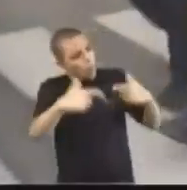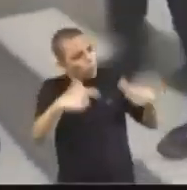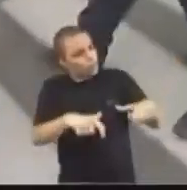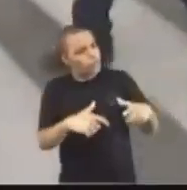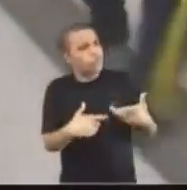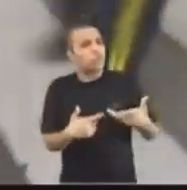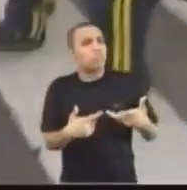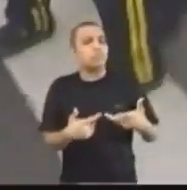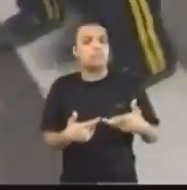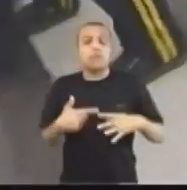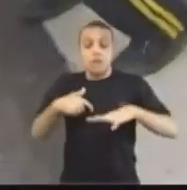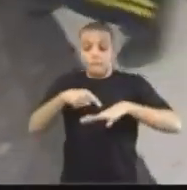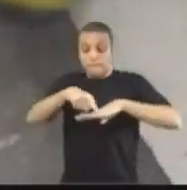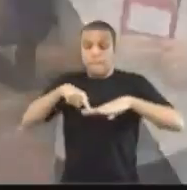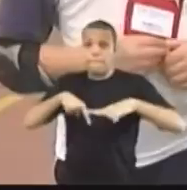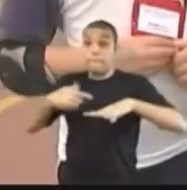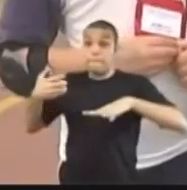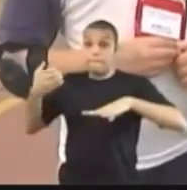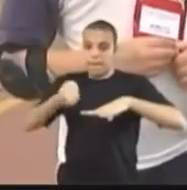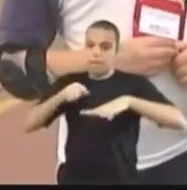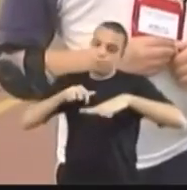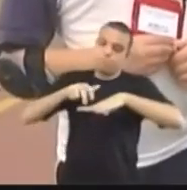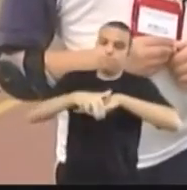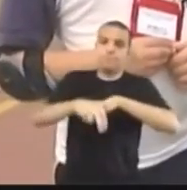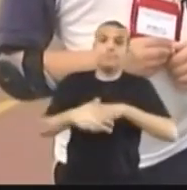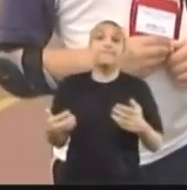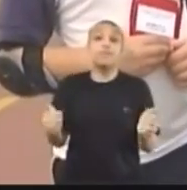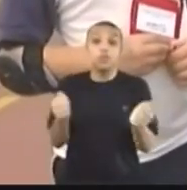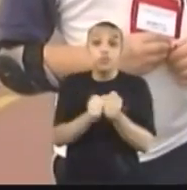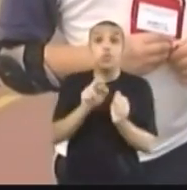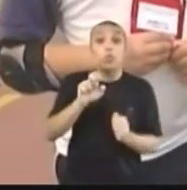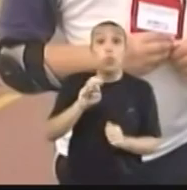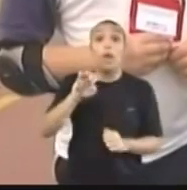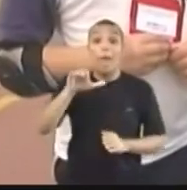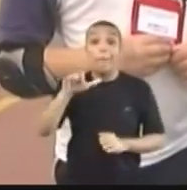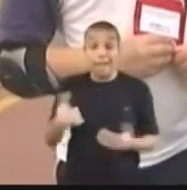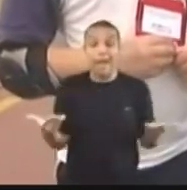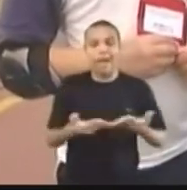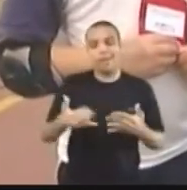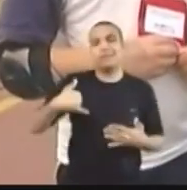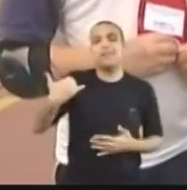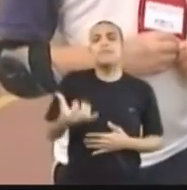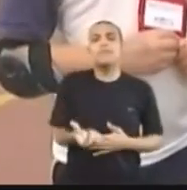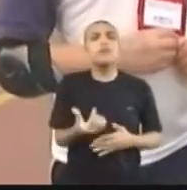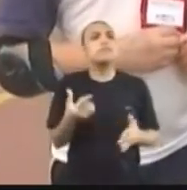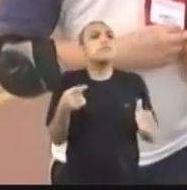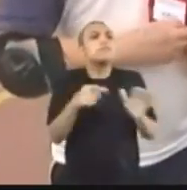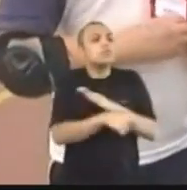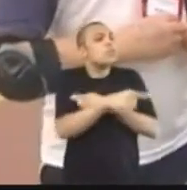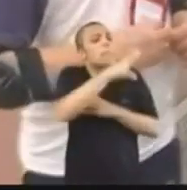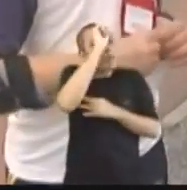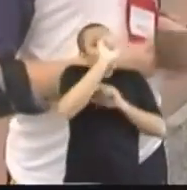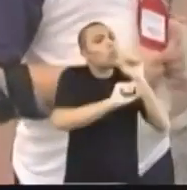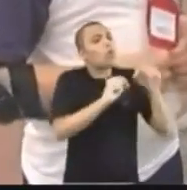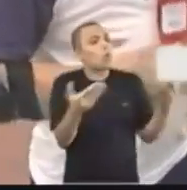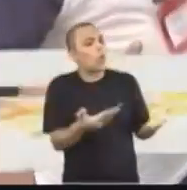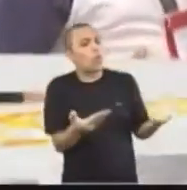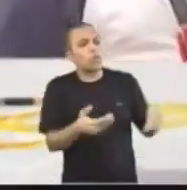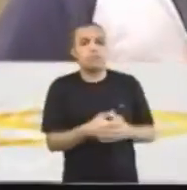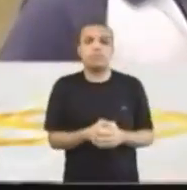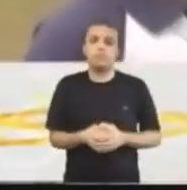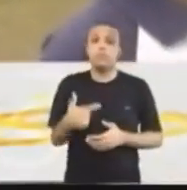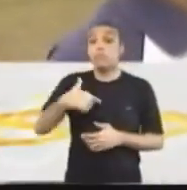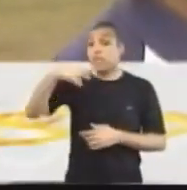na faixa nós estamos com a Rebeca ela tem 6 anos e hoje O que você aprendeu aqui eu aprendi